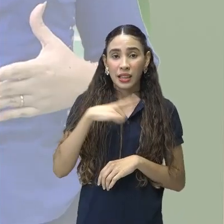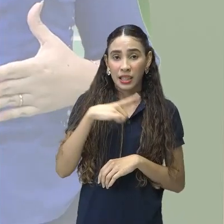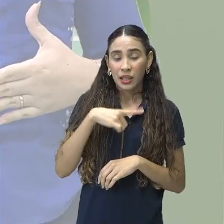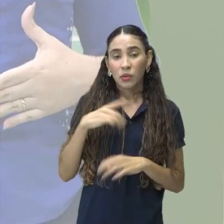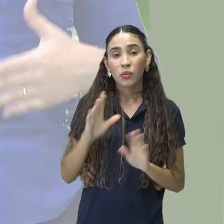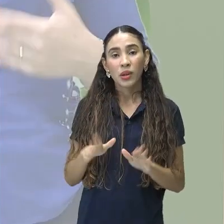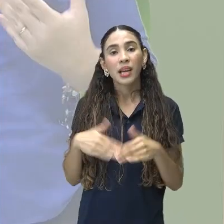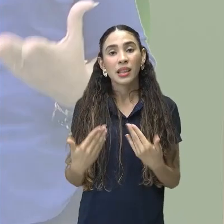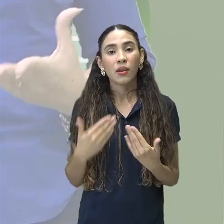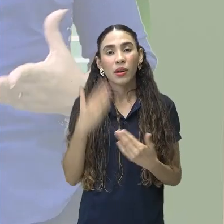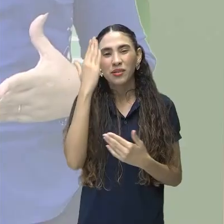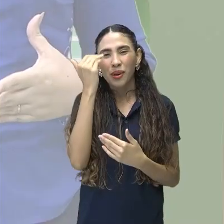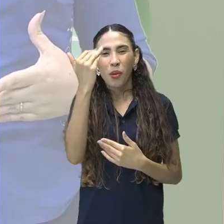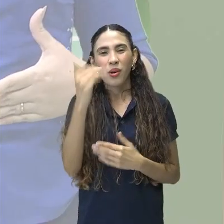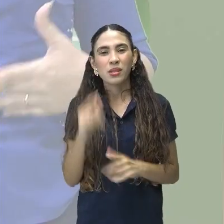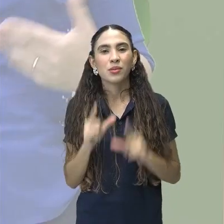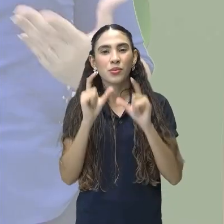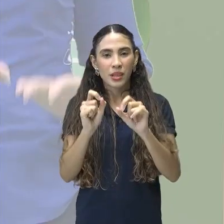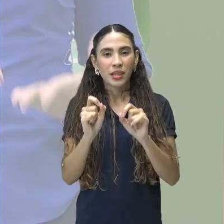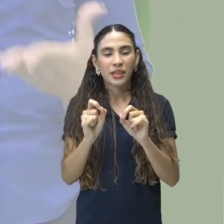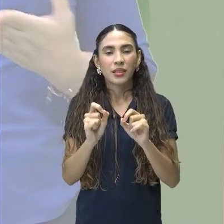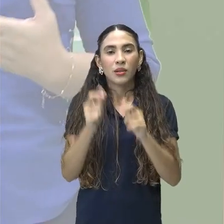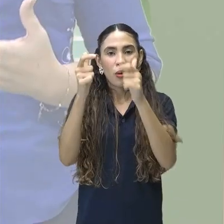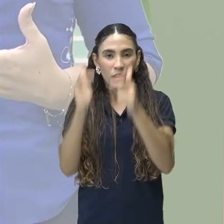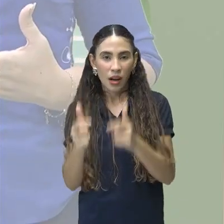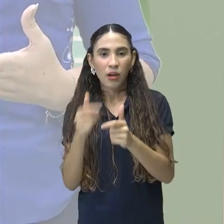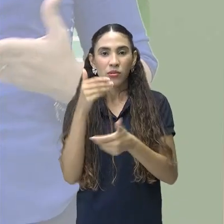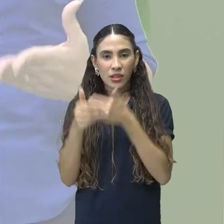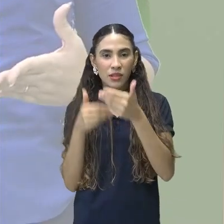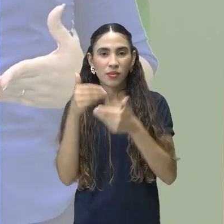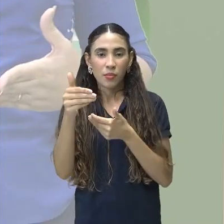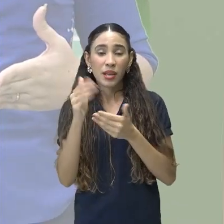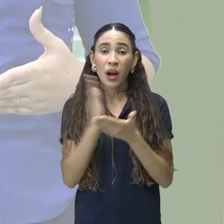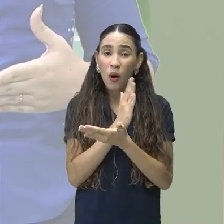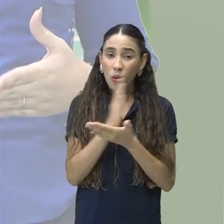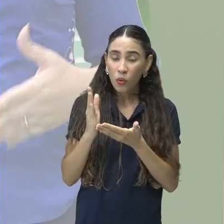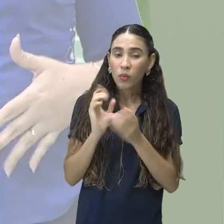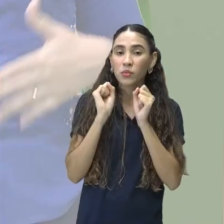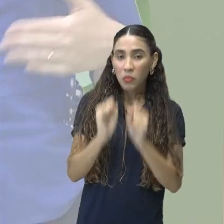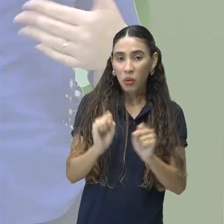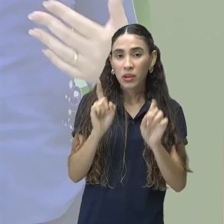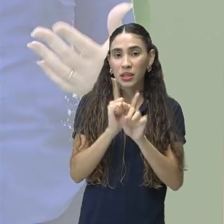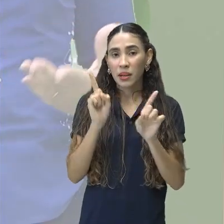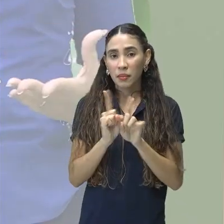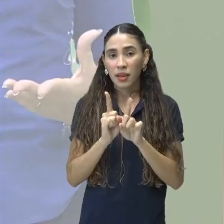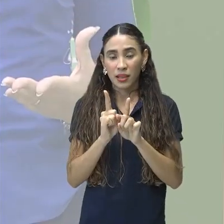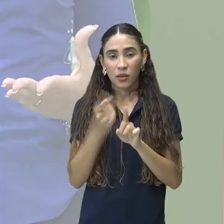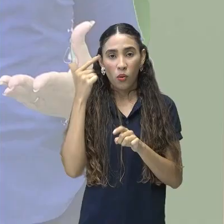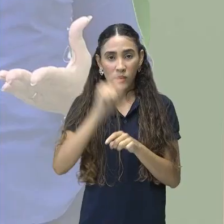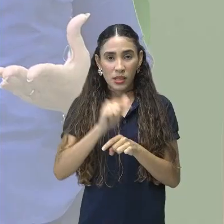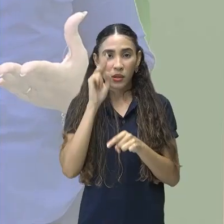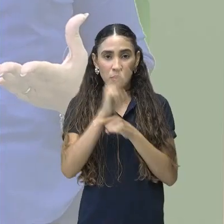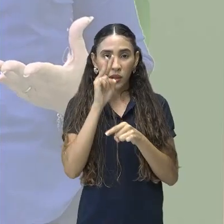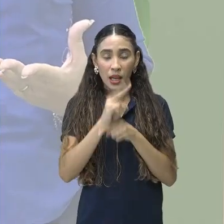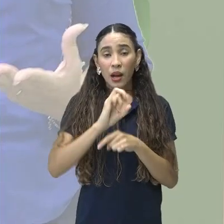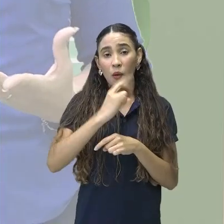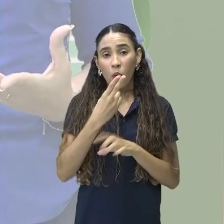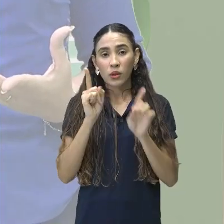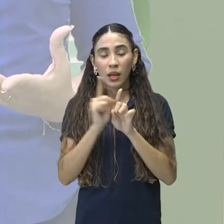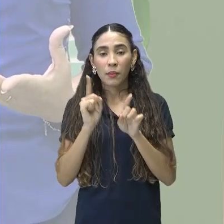Então, as famosas aí, né, reservas de desenvolvimento, algumas delas podem ser para conservação ou